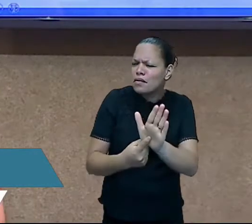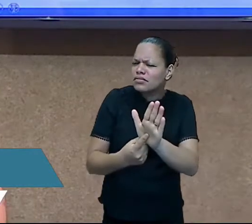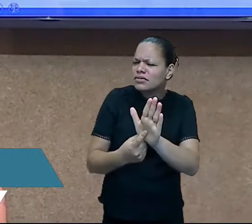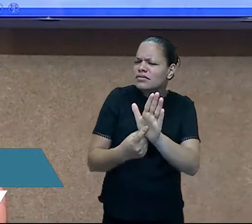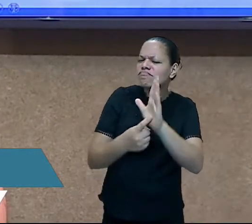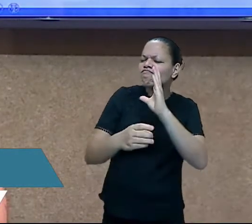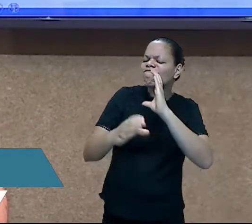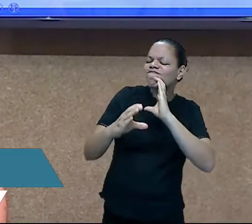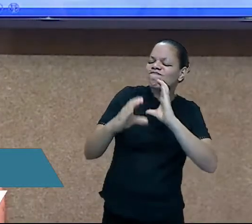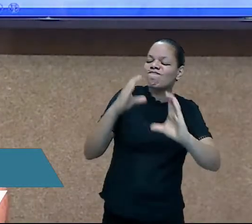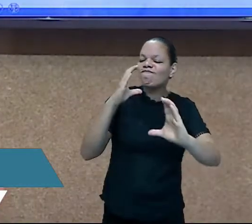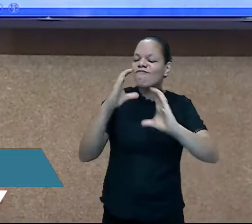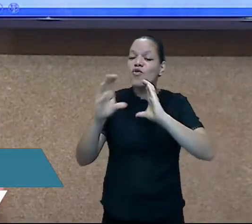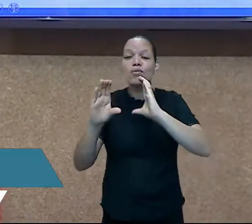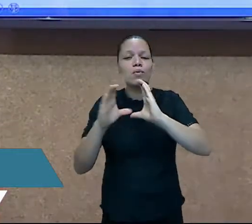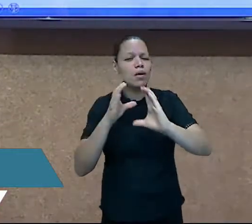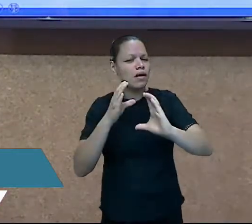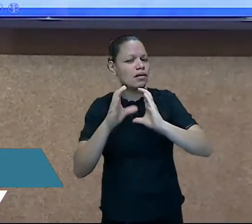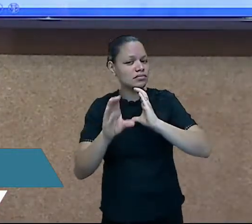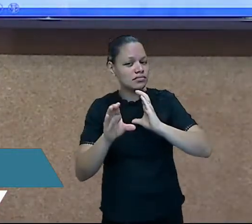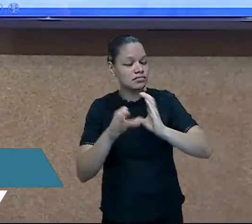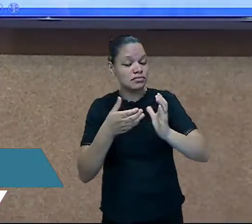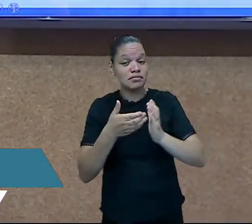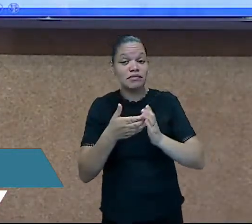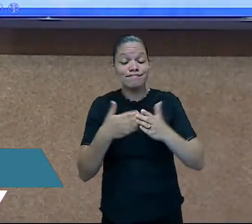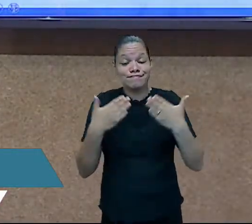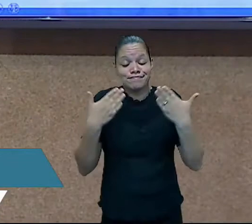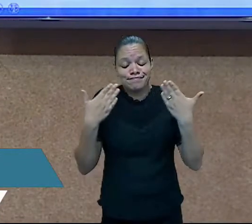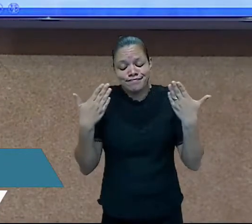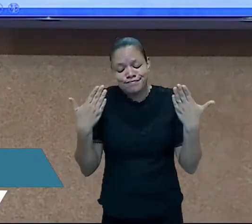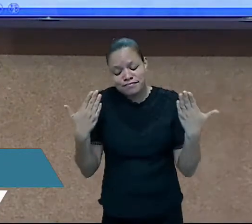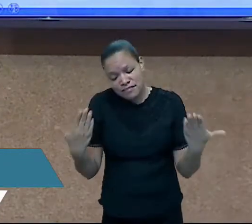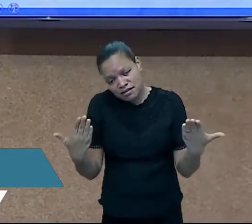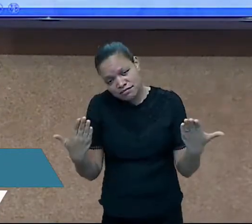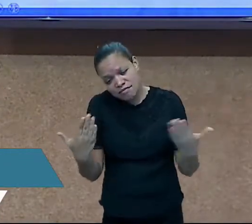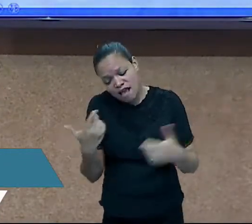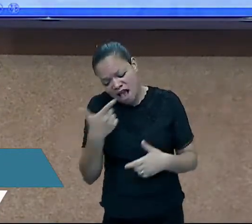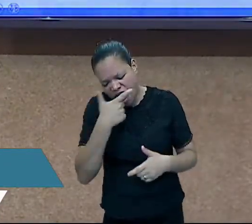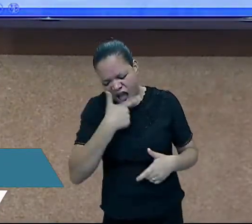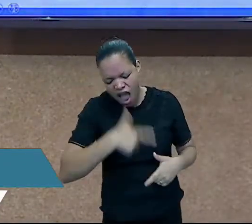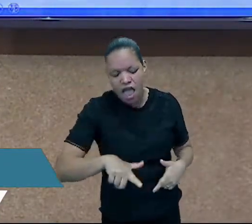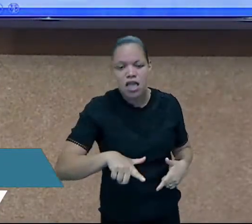que ele se deu mal. O queijo acabou caindo e a raposa,